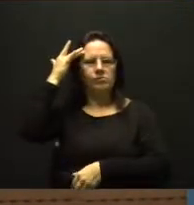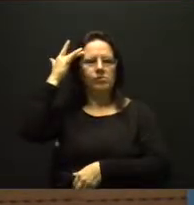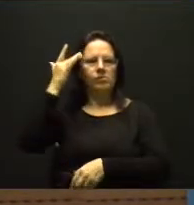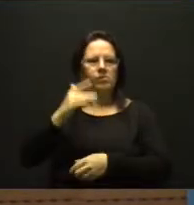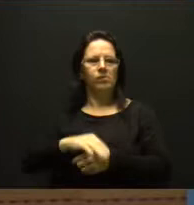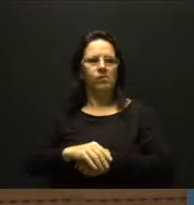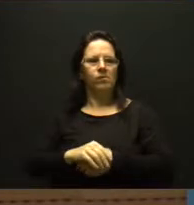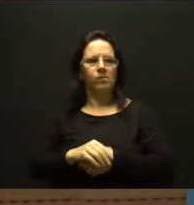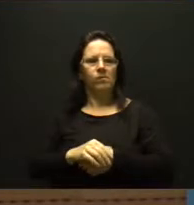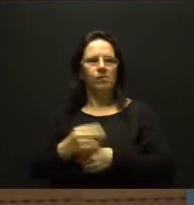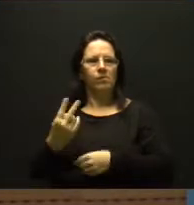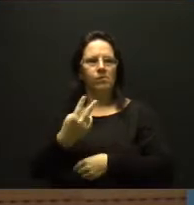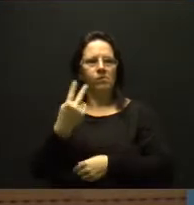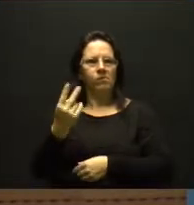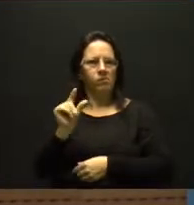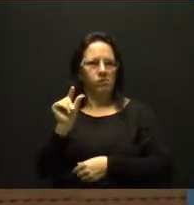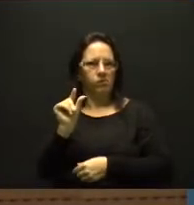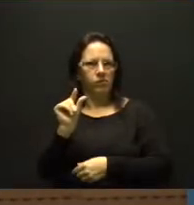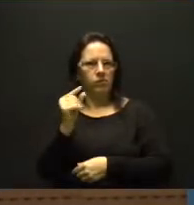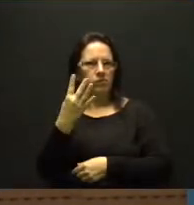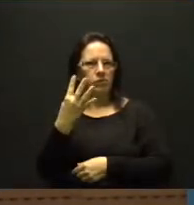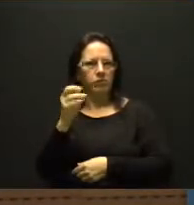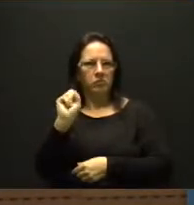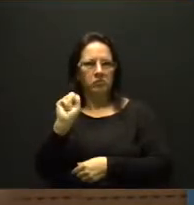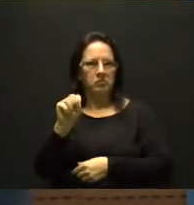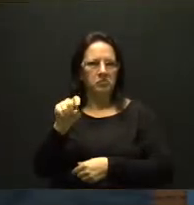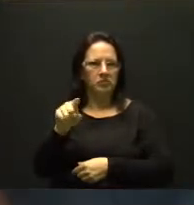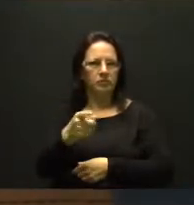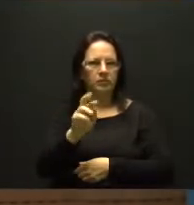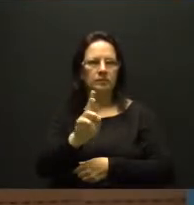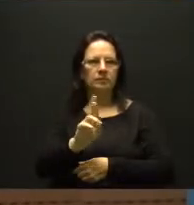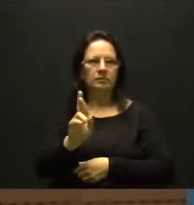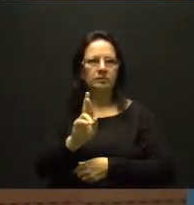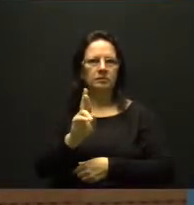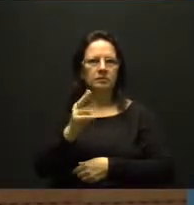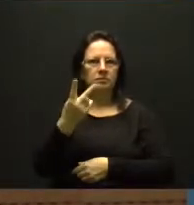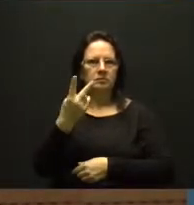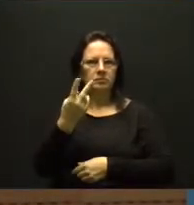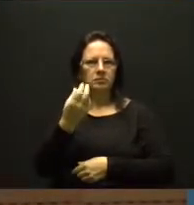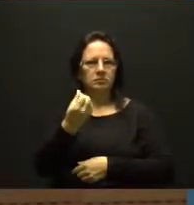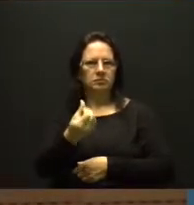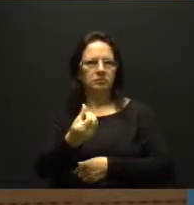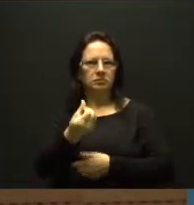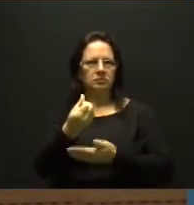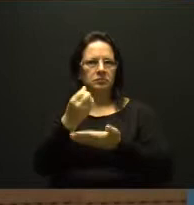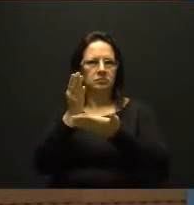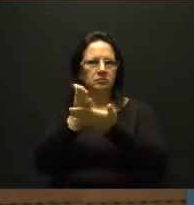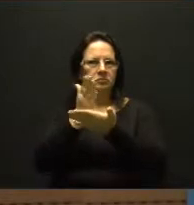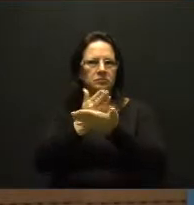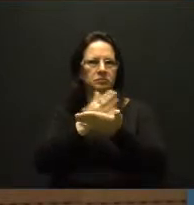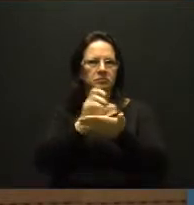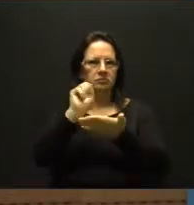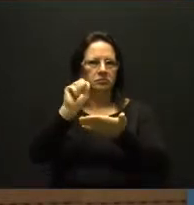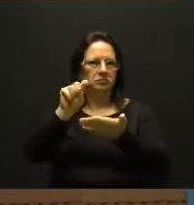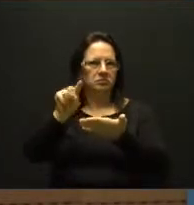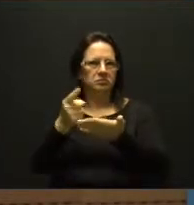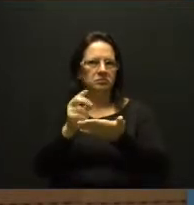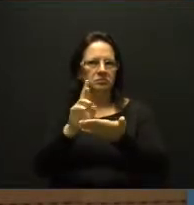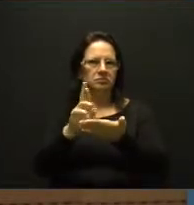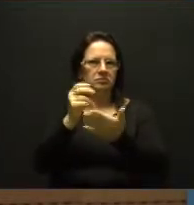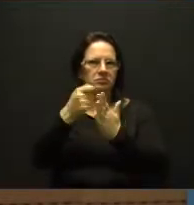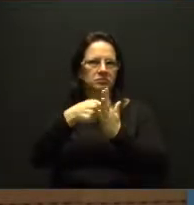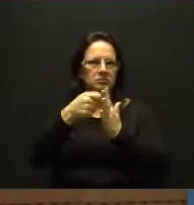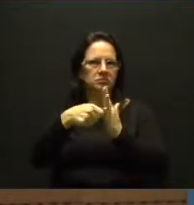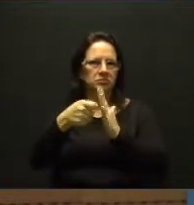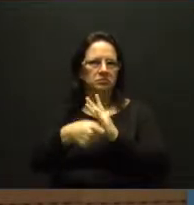o valor seis vezes sabendo que a necessidade real do corpo de bombeiro